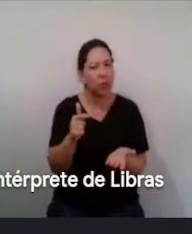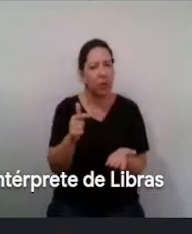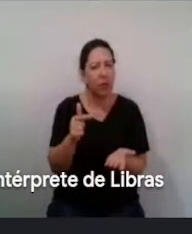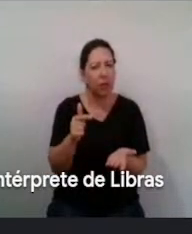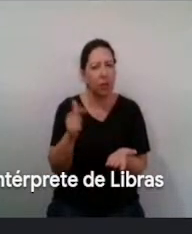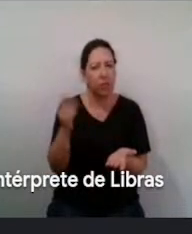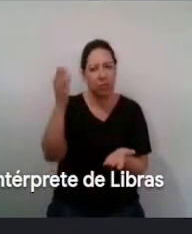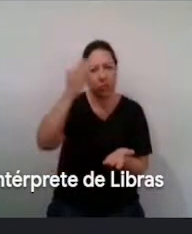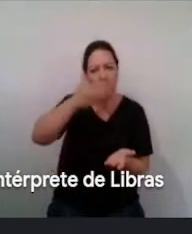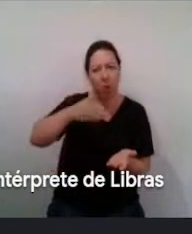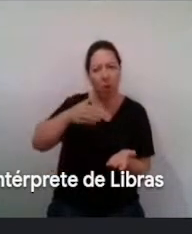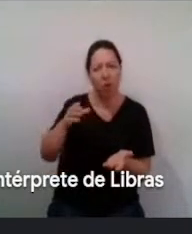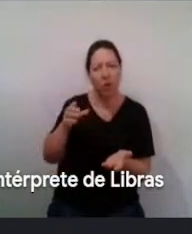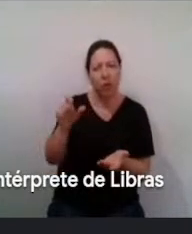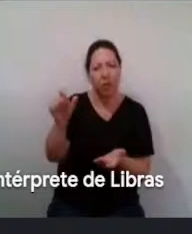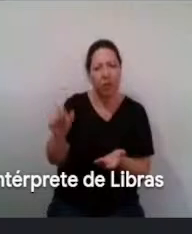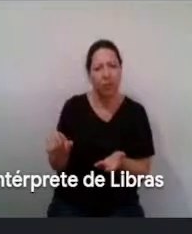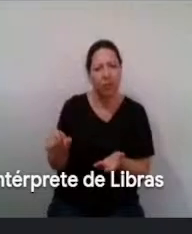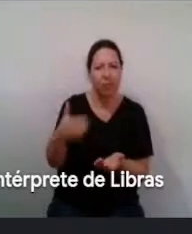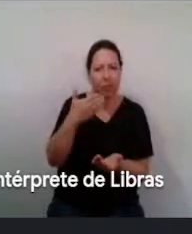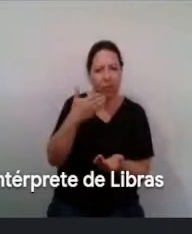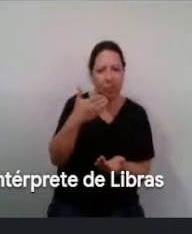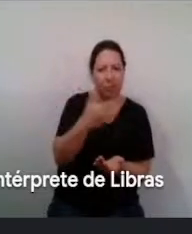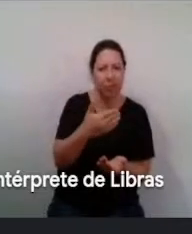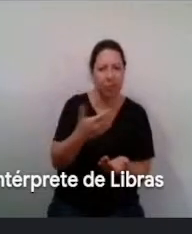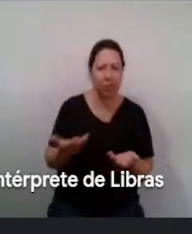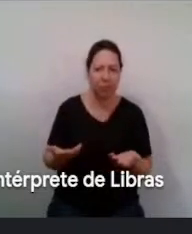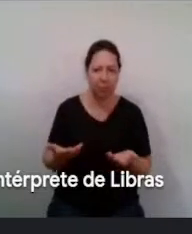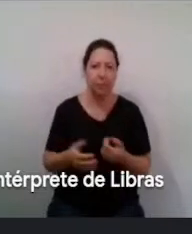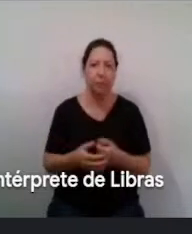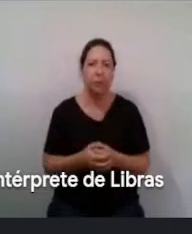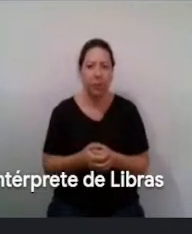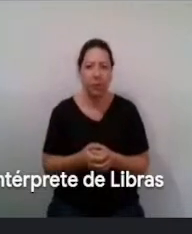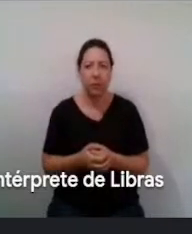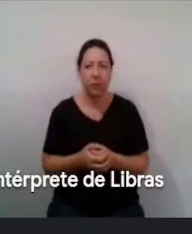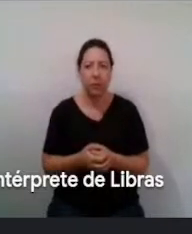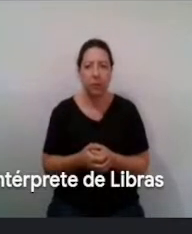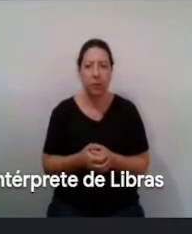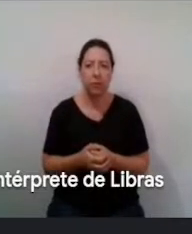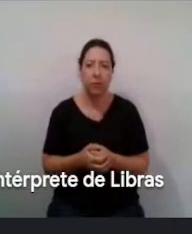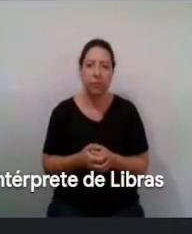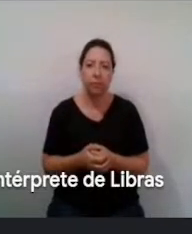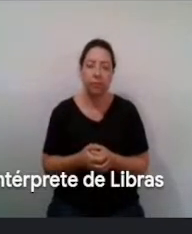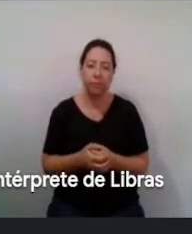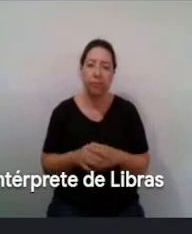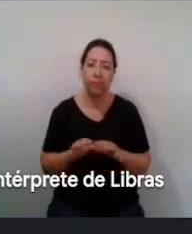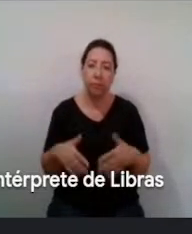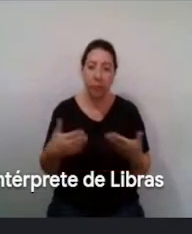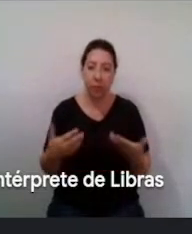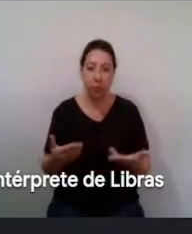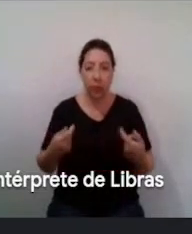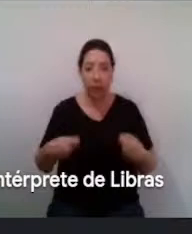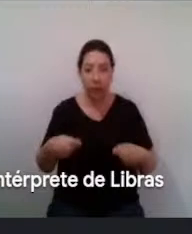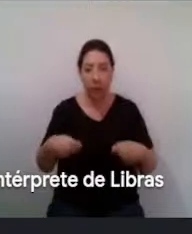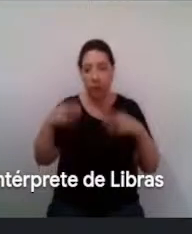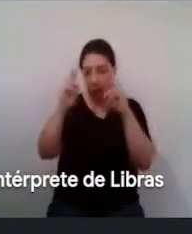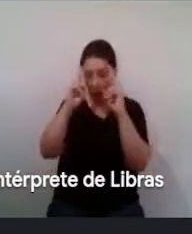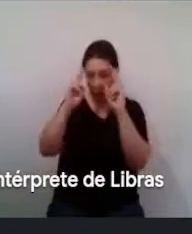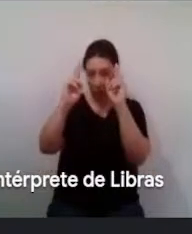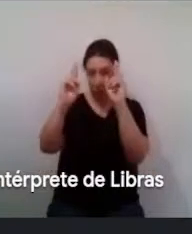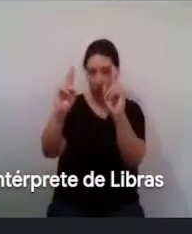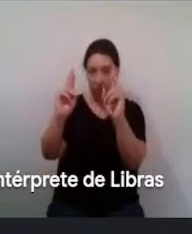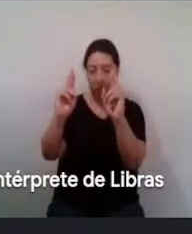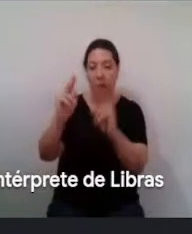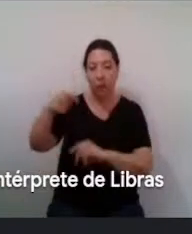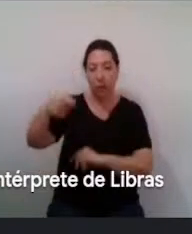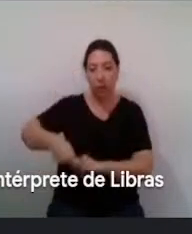pela recorrida. Assim sendo, o sufrágio deve ser respeitado e voto com